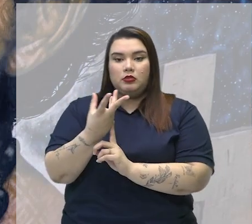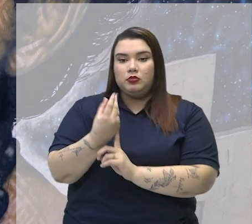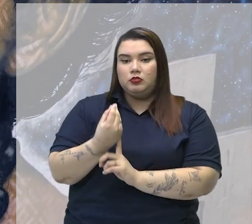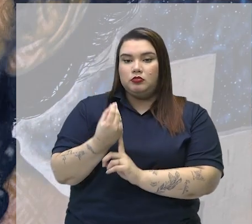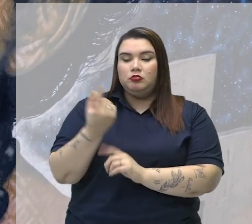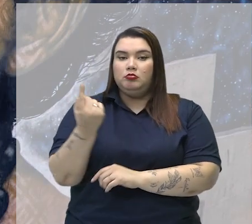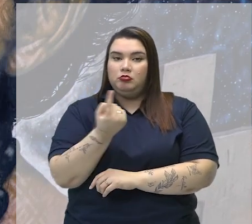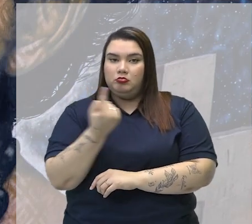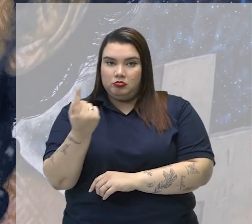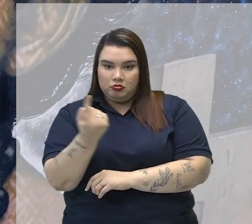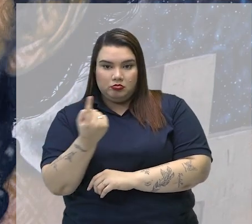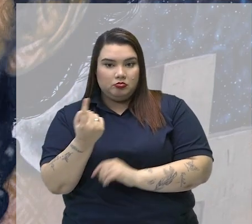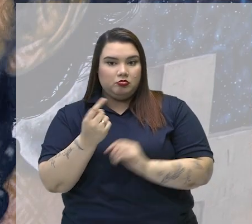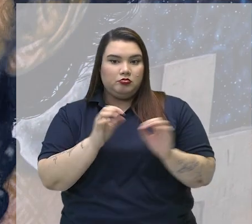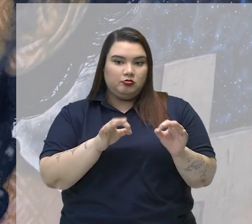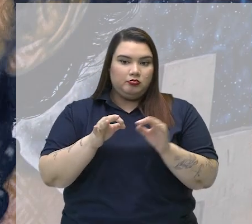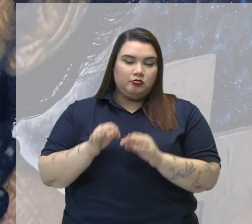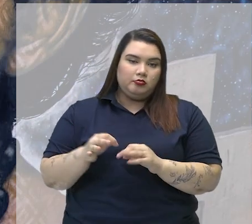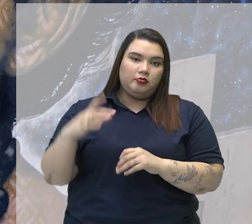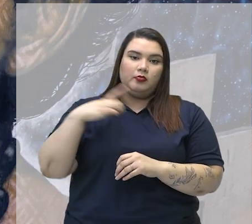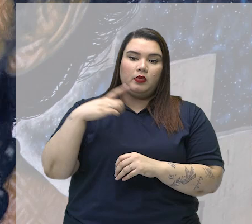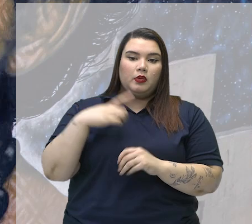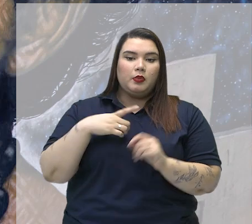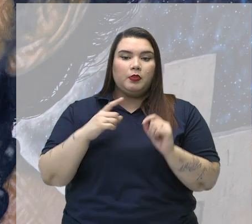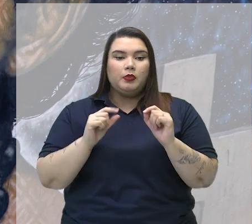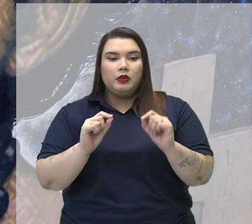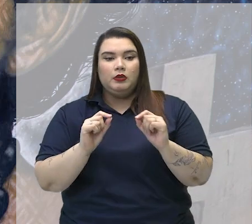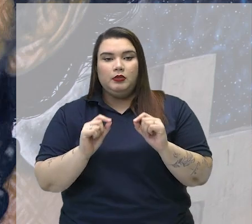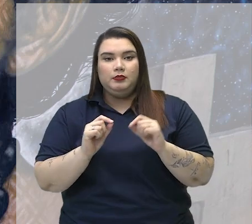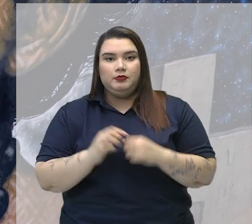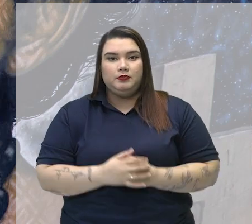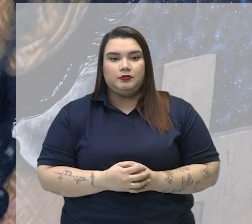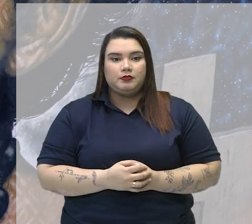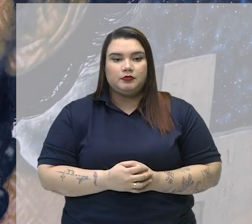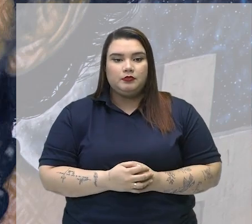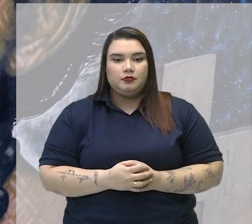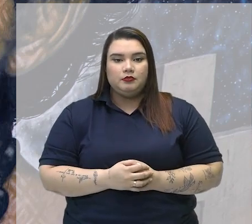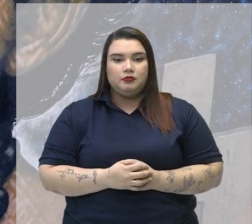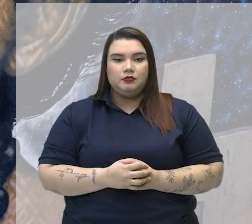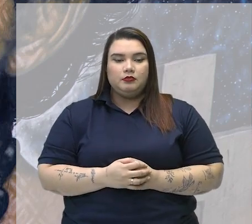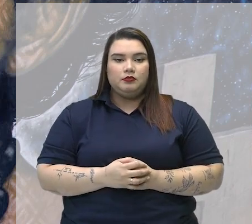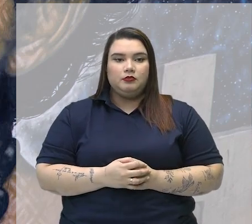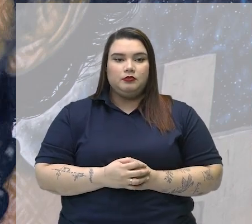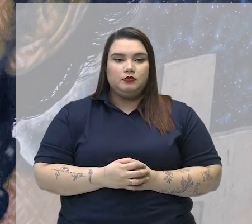artística individual, certo? Que não,